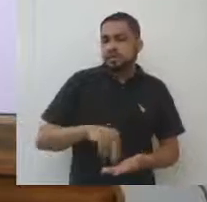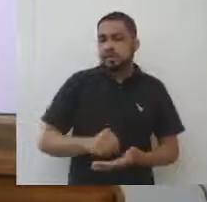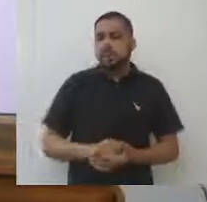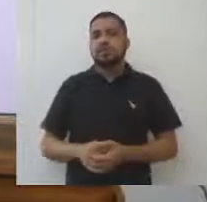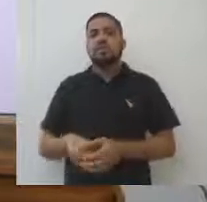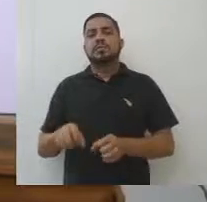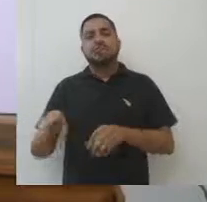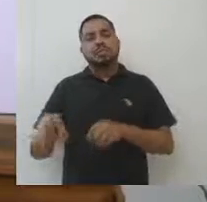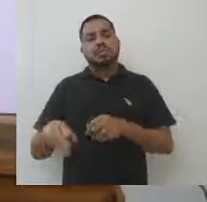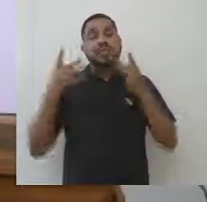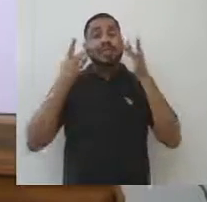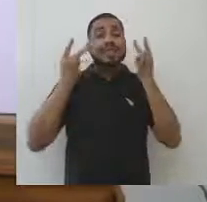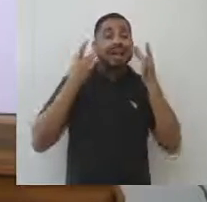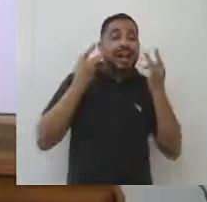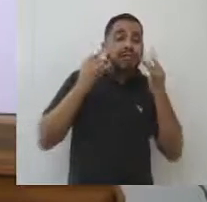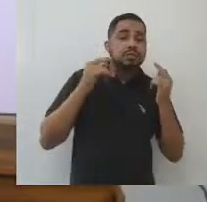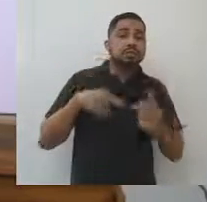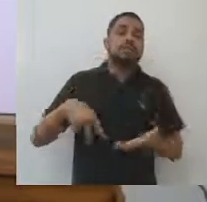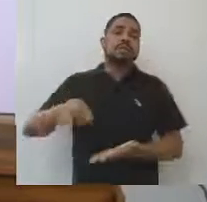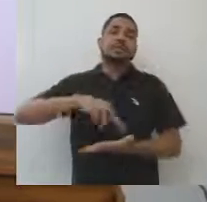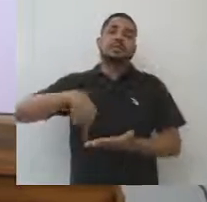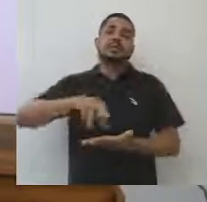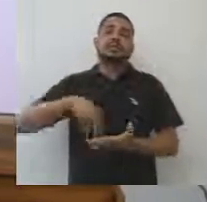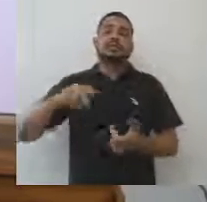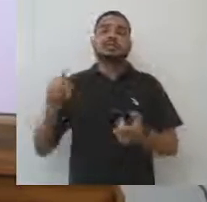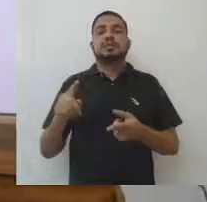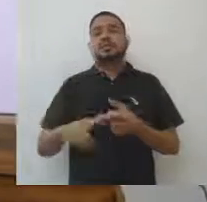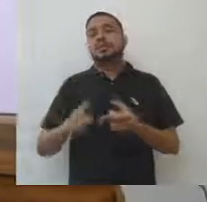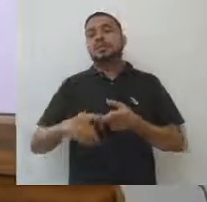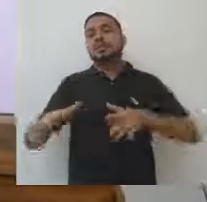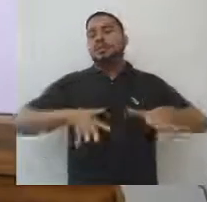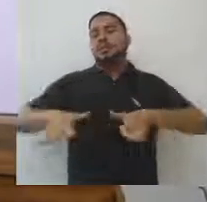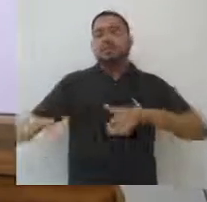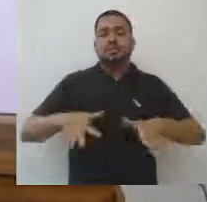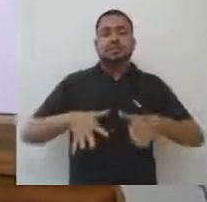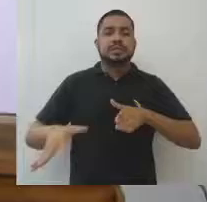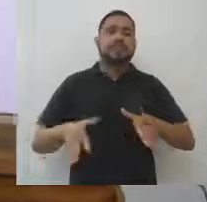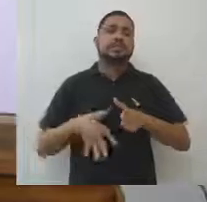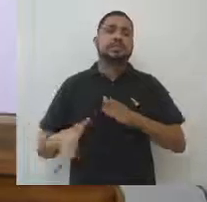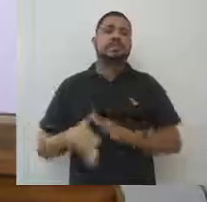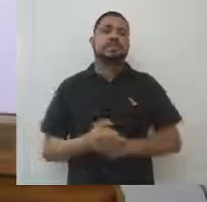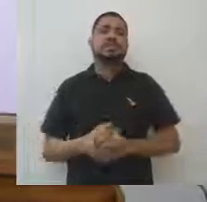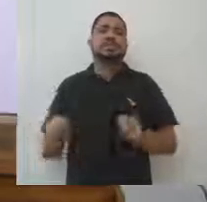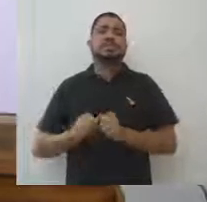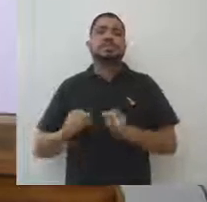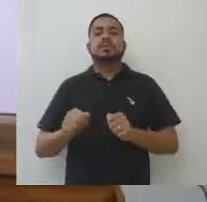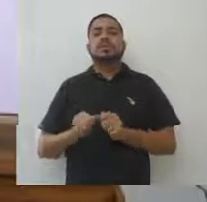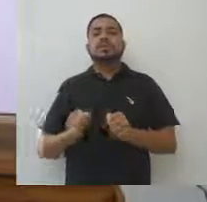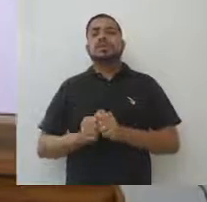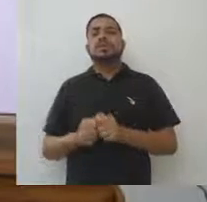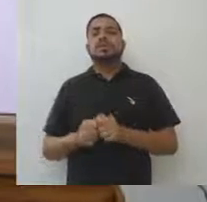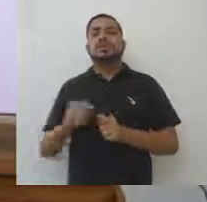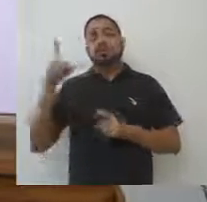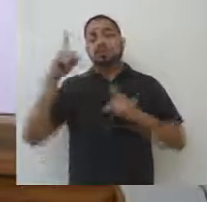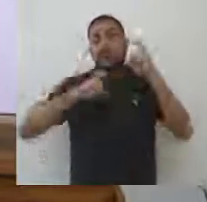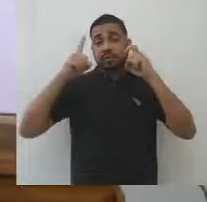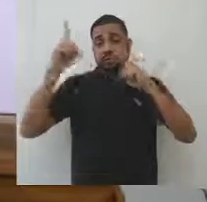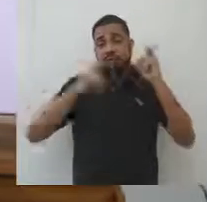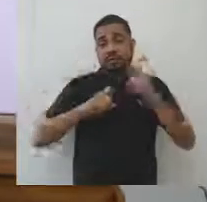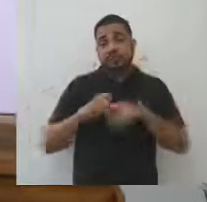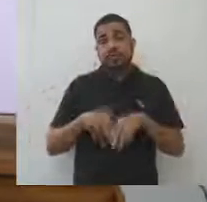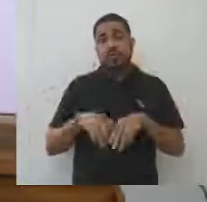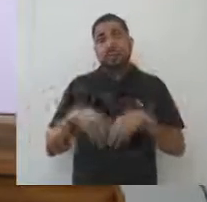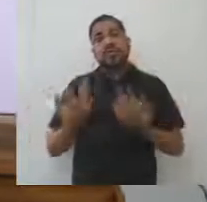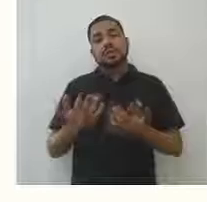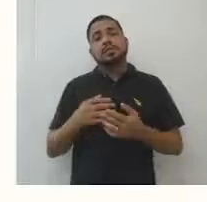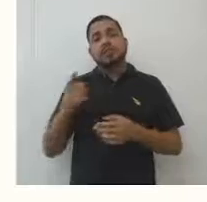de teatro e ele traz a dança como os movimentos, eles são formados por movimentos e expressões. Então ele é